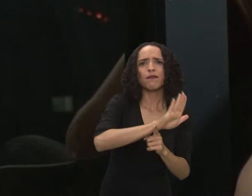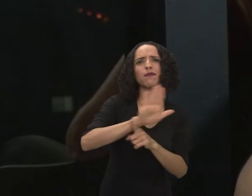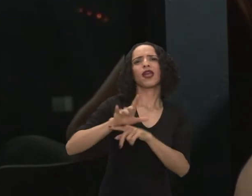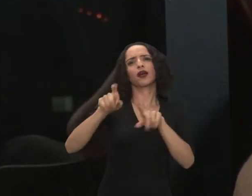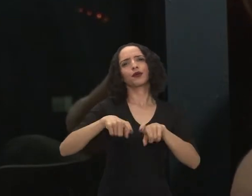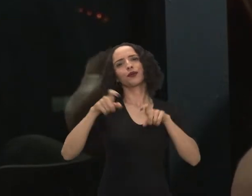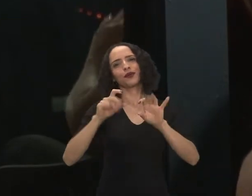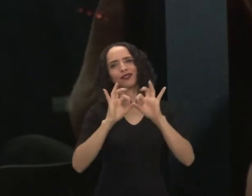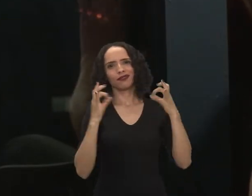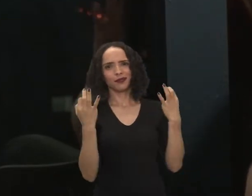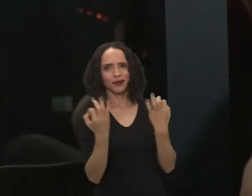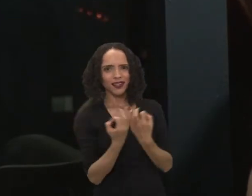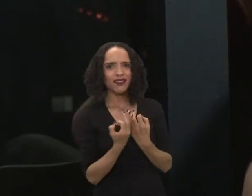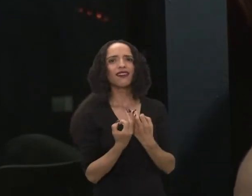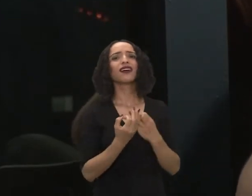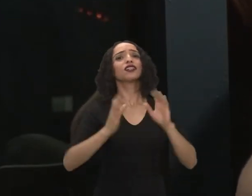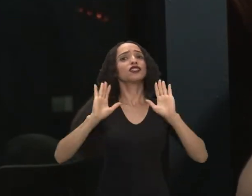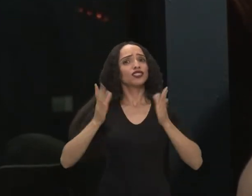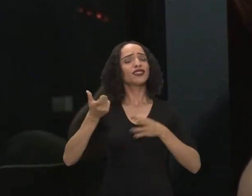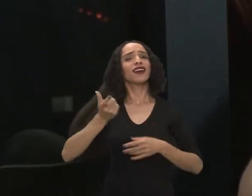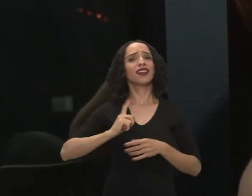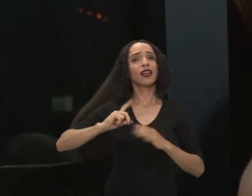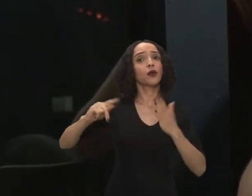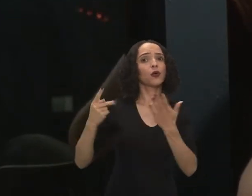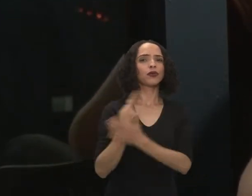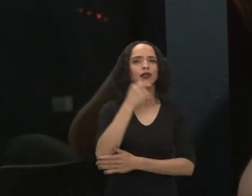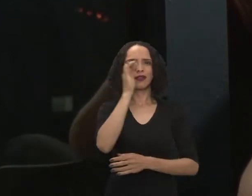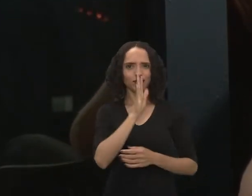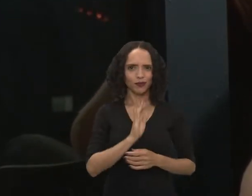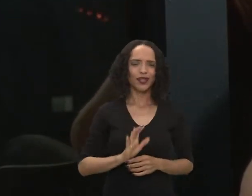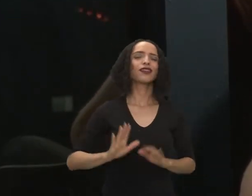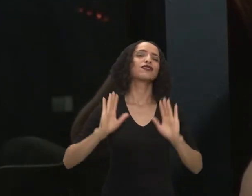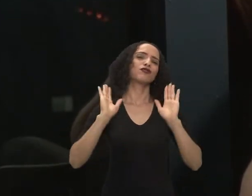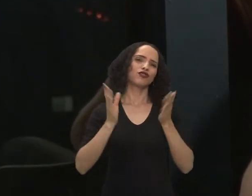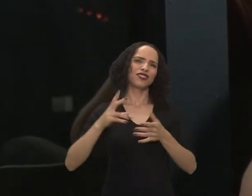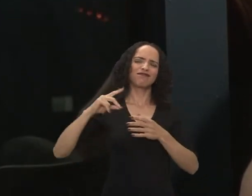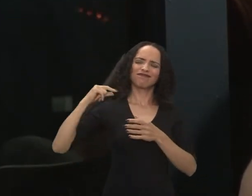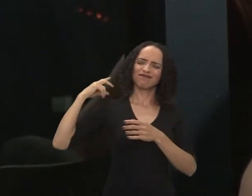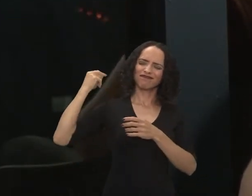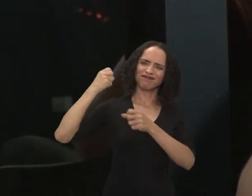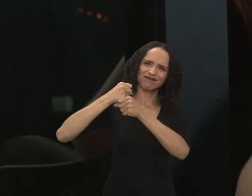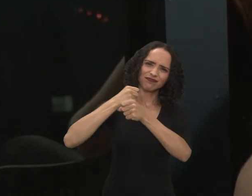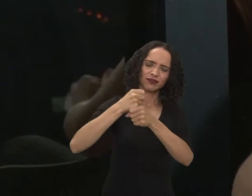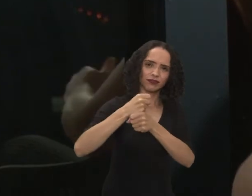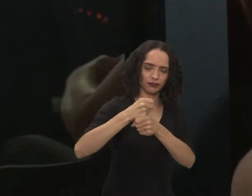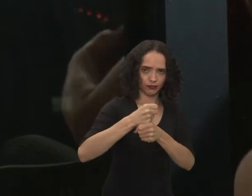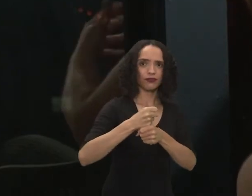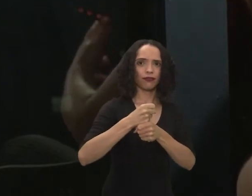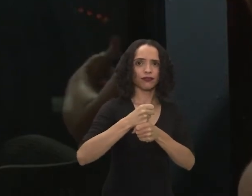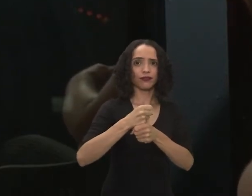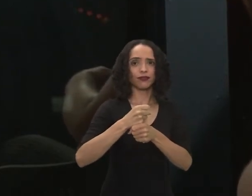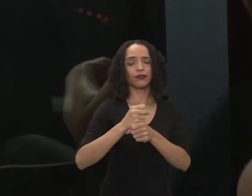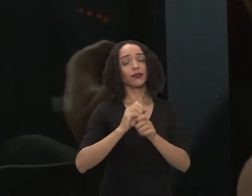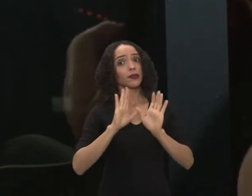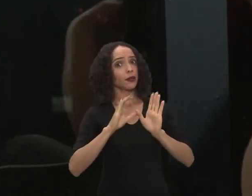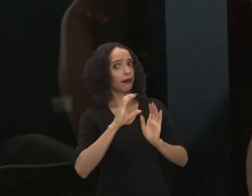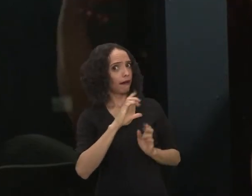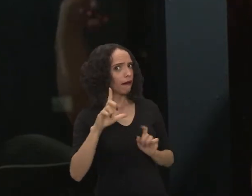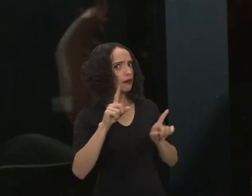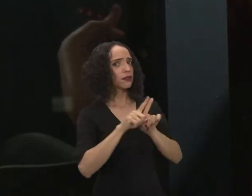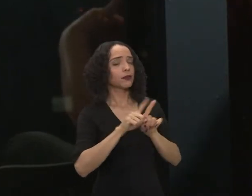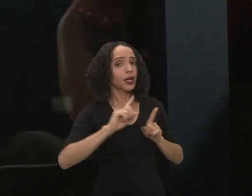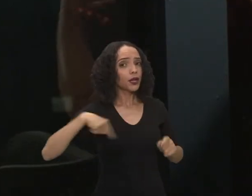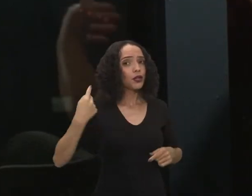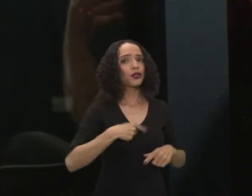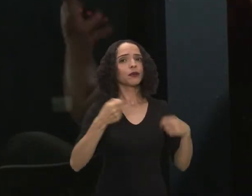agricultura familiar. Então, isso já acontece no Brasil há muito tempo, né? Então, é claro que a gente